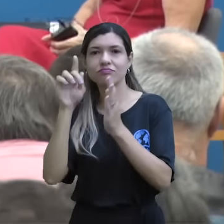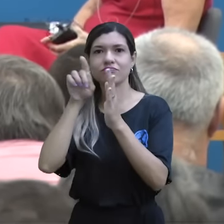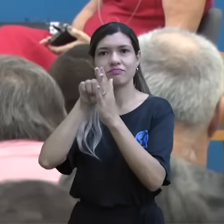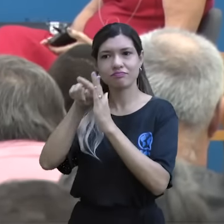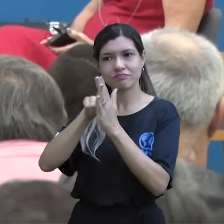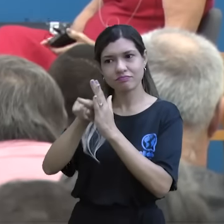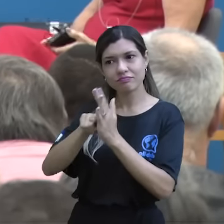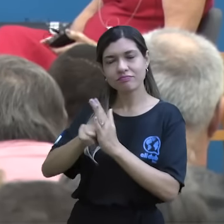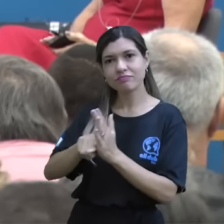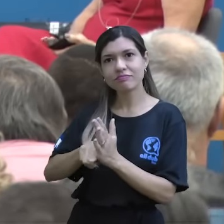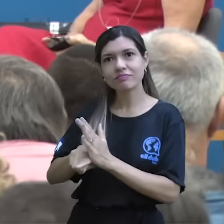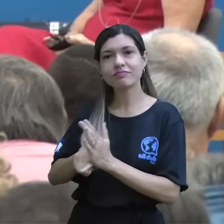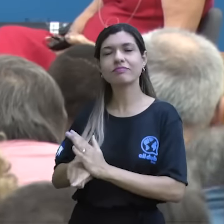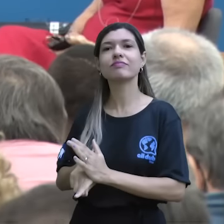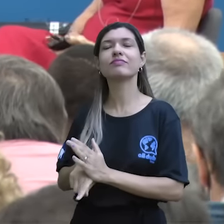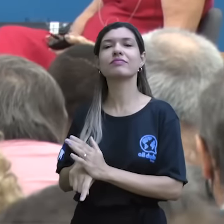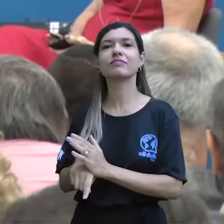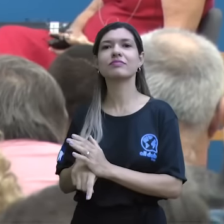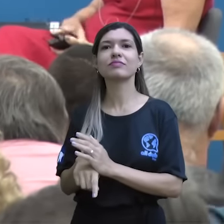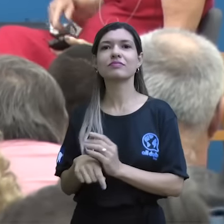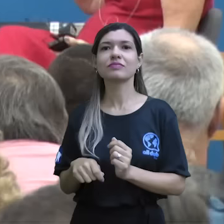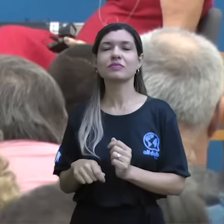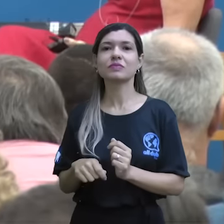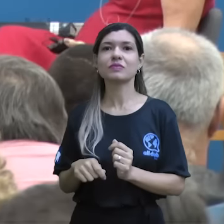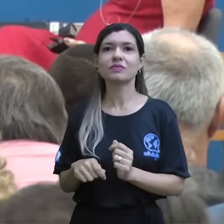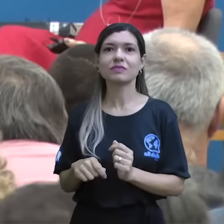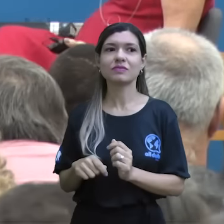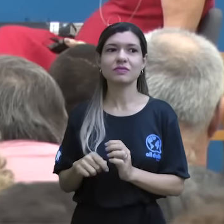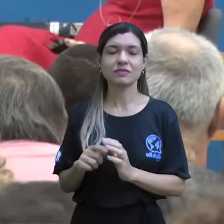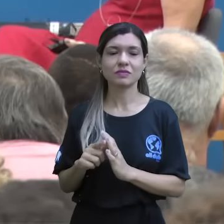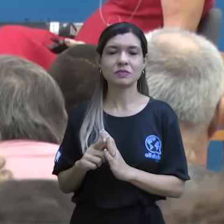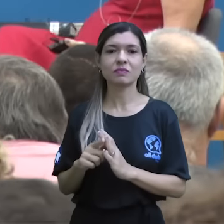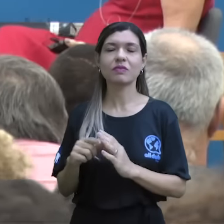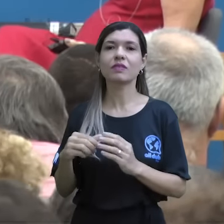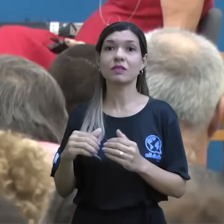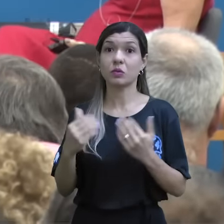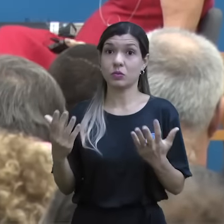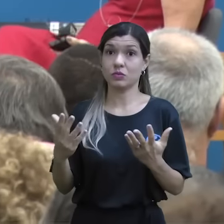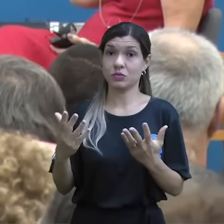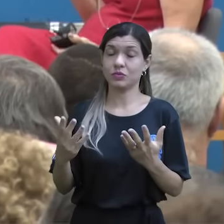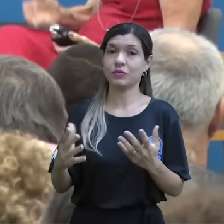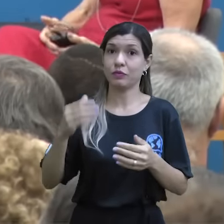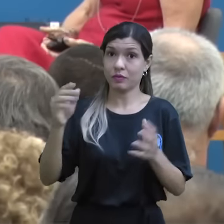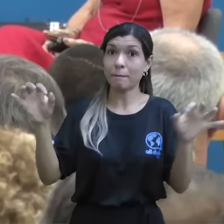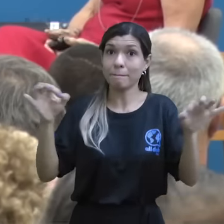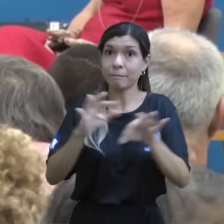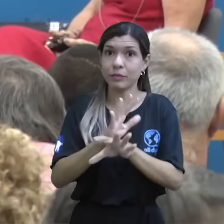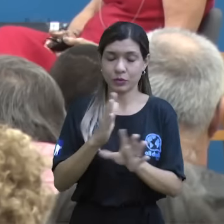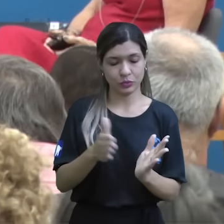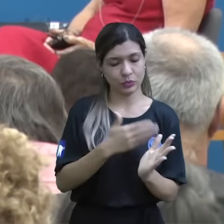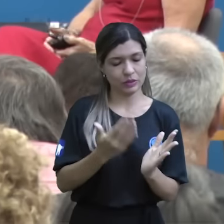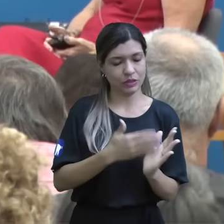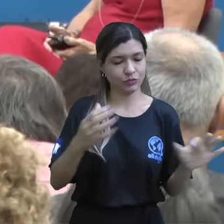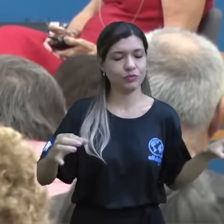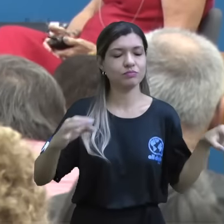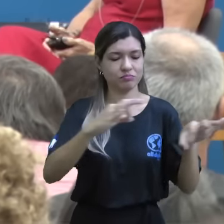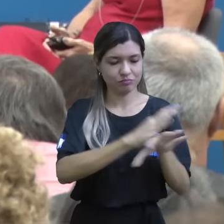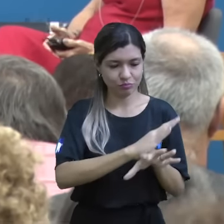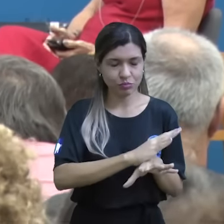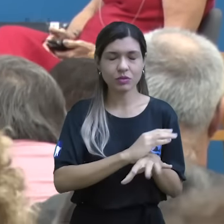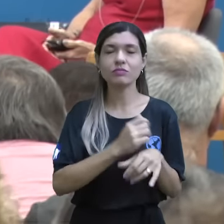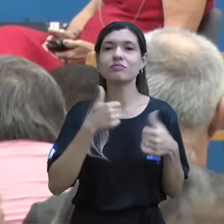muito grande, nós viajamos bastante, e eu estava com essa. Eu queria fazer, eu não sabia exatamente